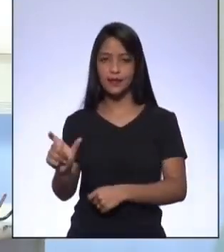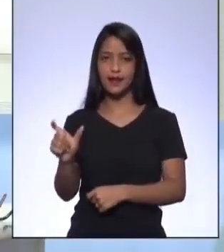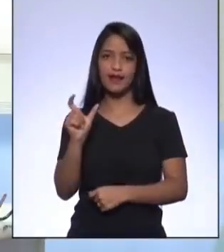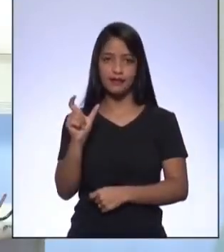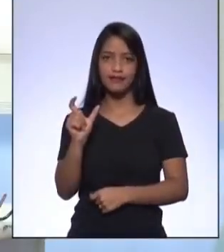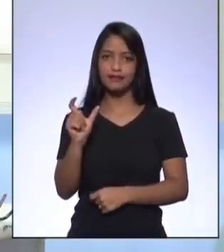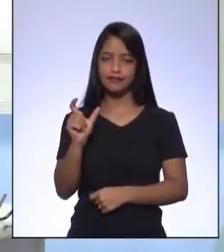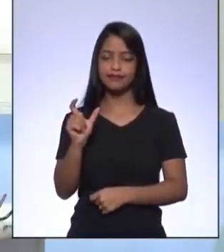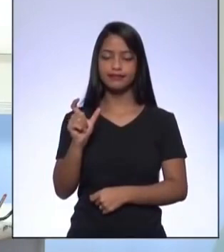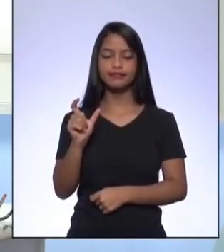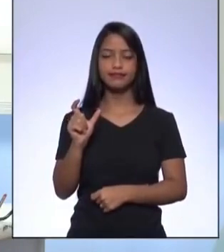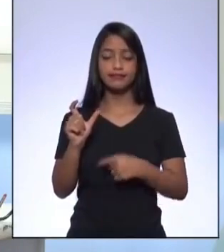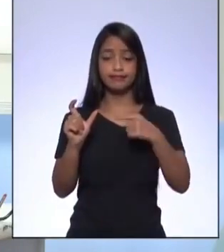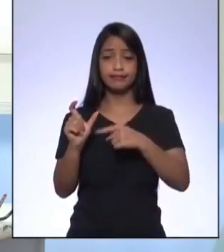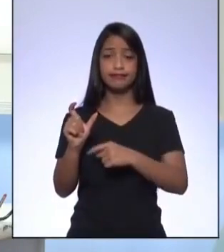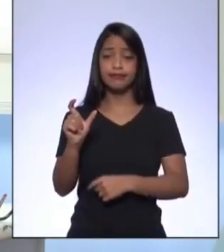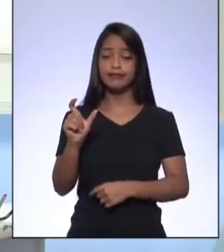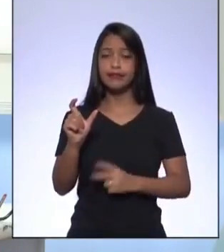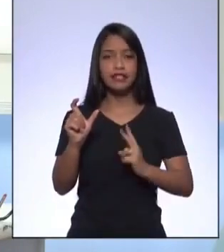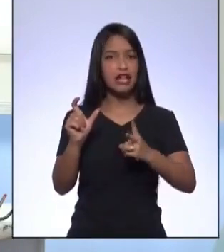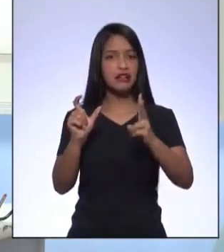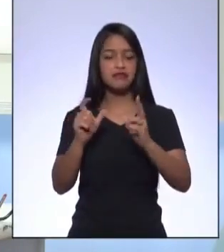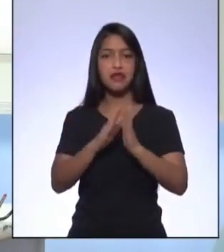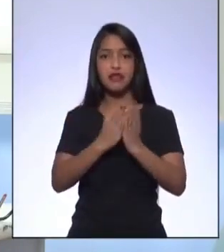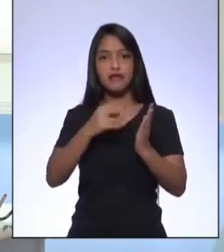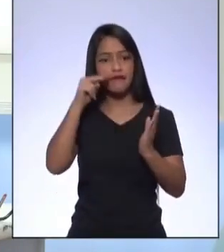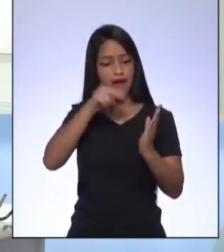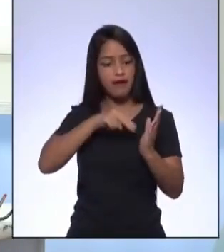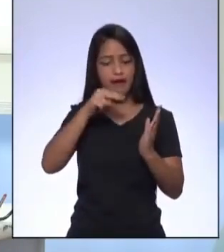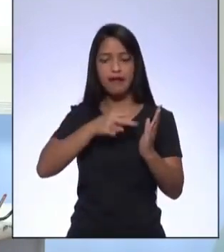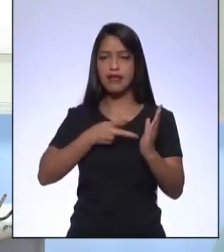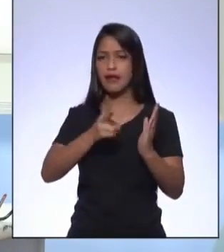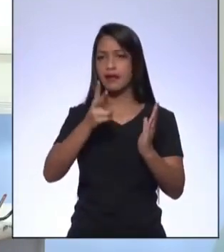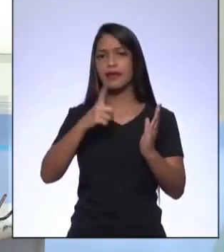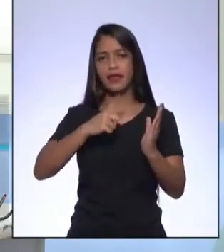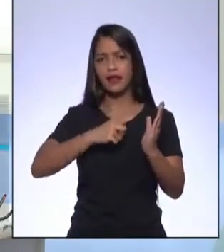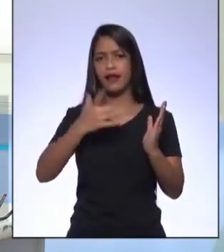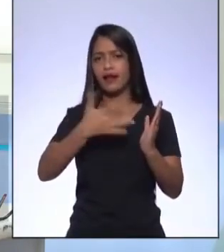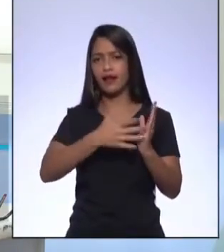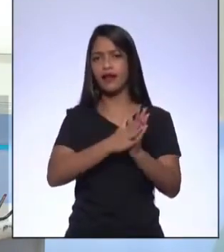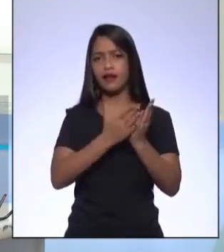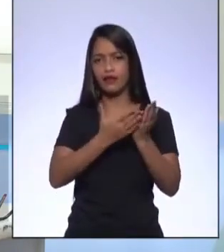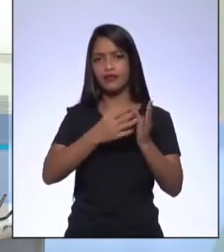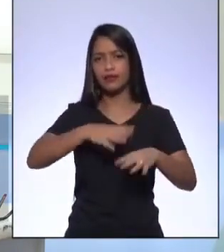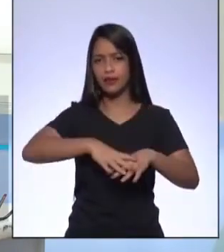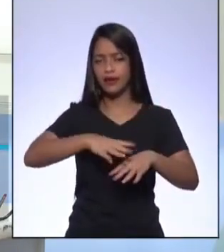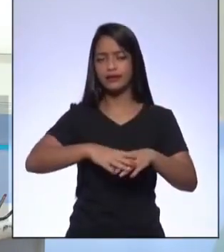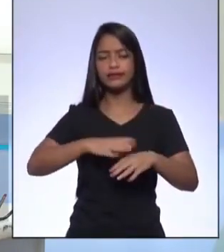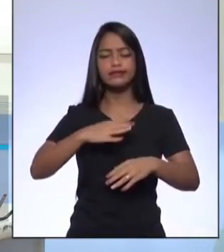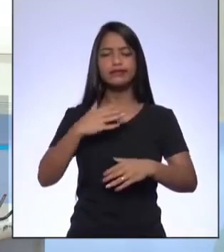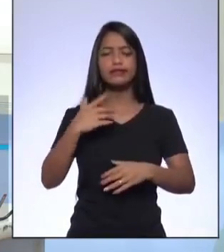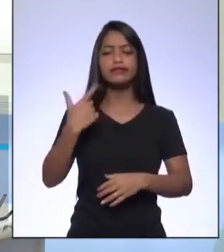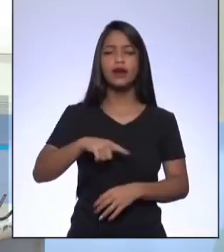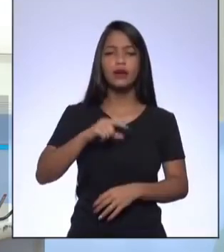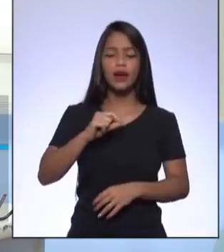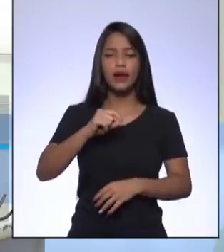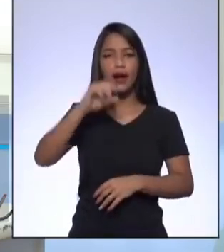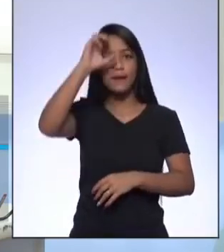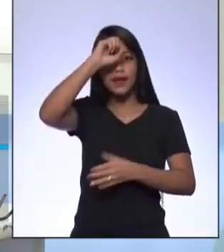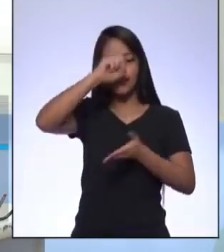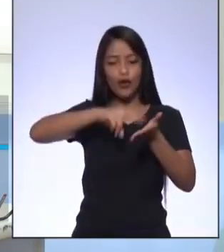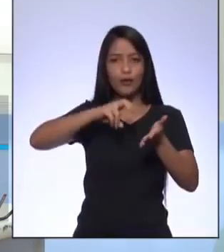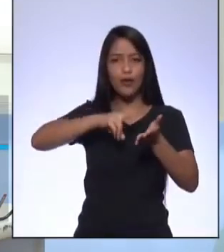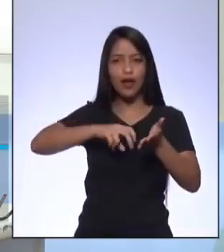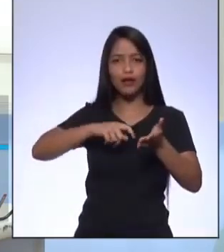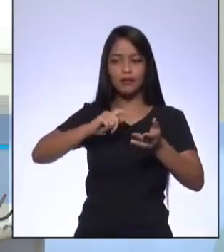essa palavra. Ela é bastante comum nos livros de matemática e a gente vai ampliando o nosso vocabulário.